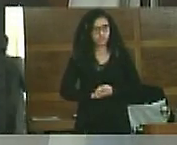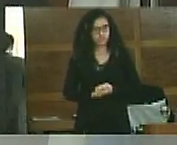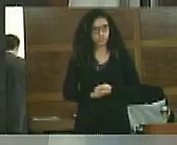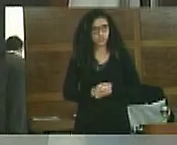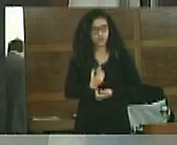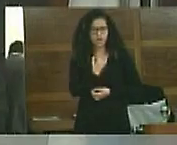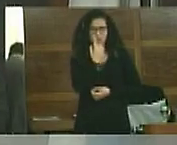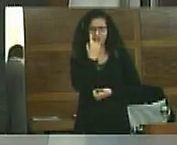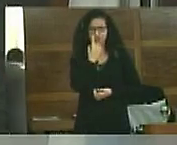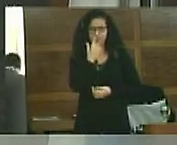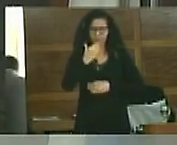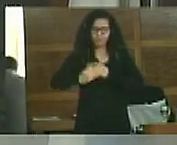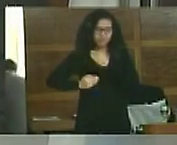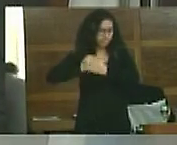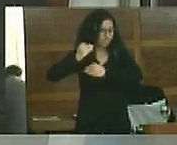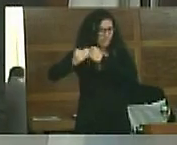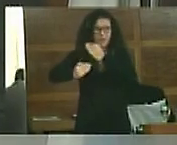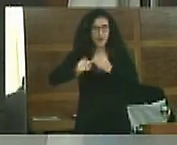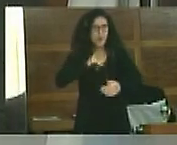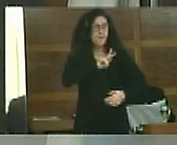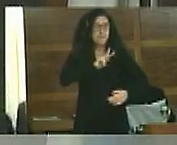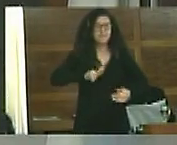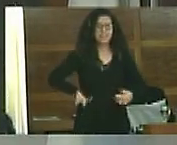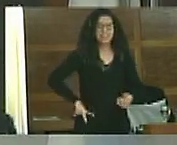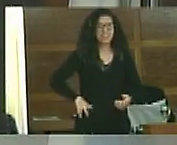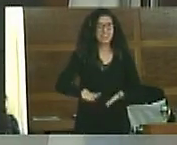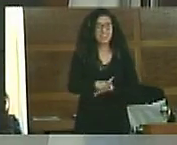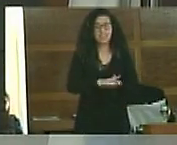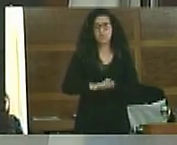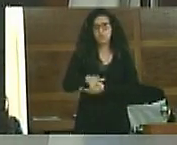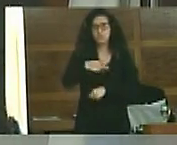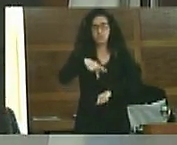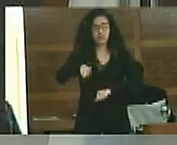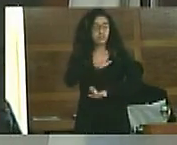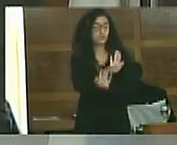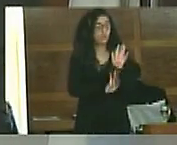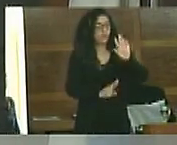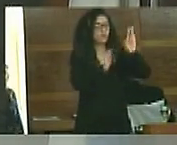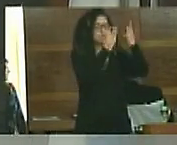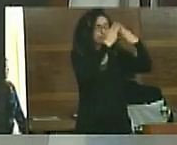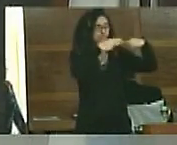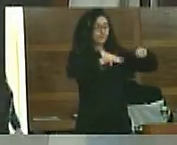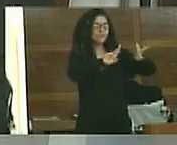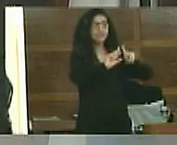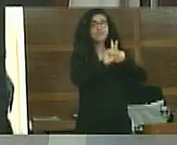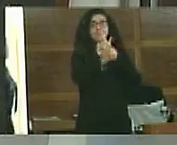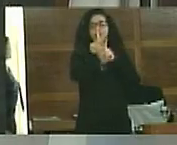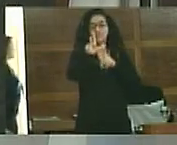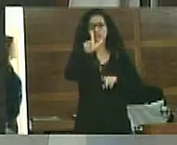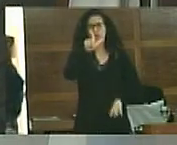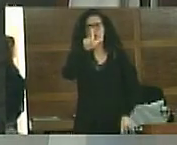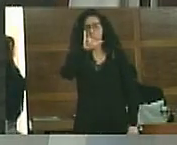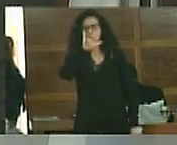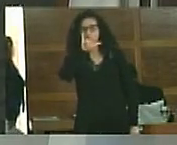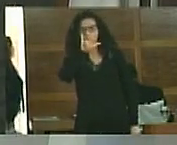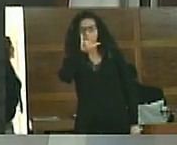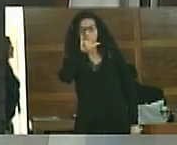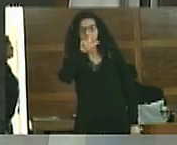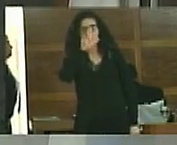Um atrás do outro. Nenhum presidente desse país cuidou do Museu Nacional. mas o Lula tinha um